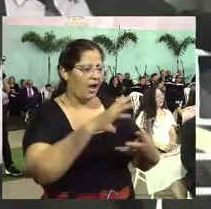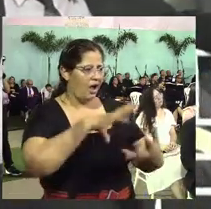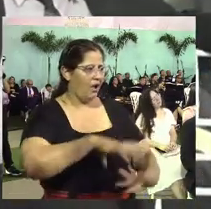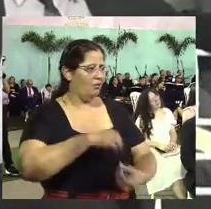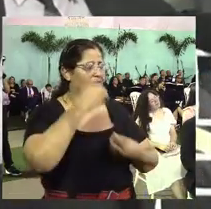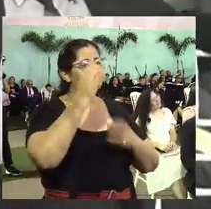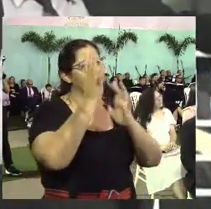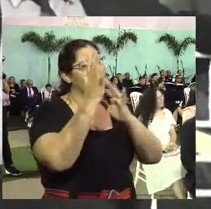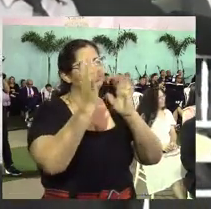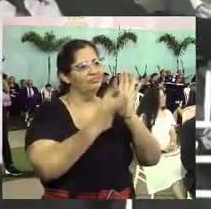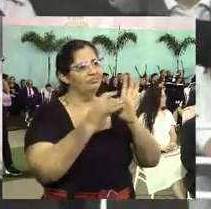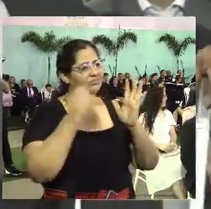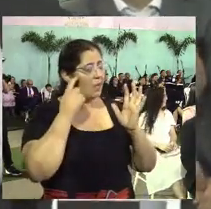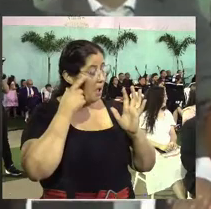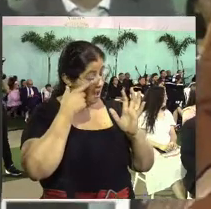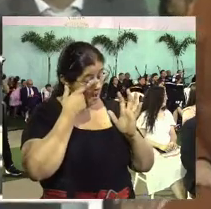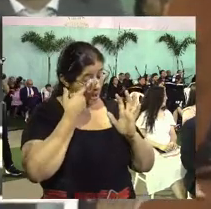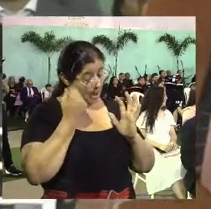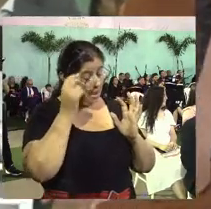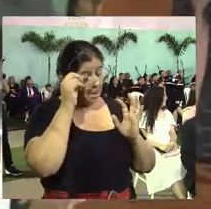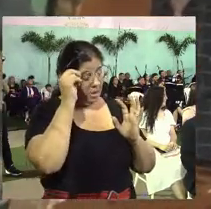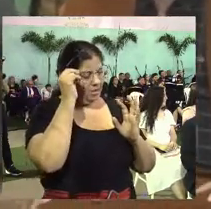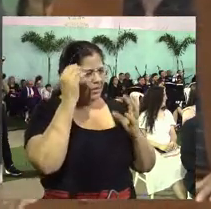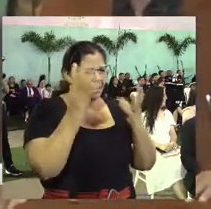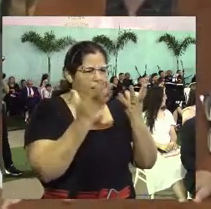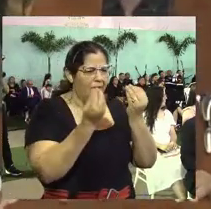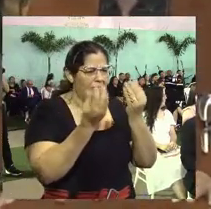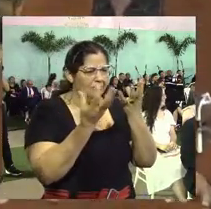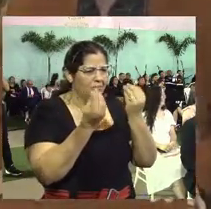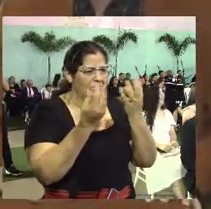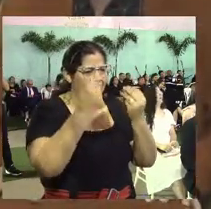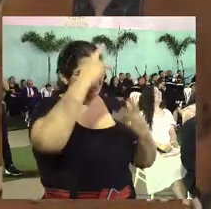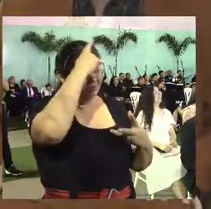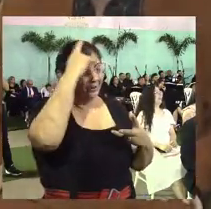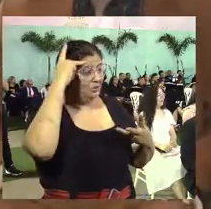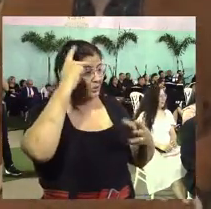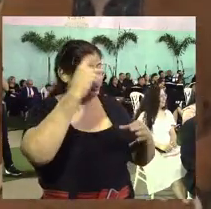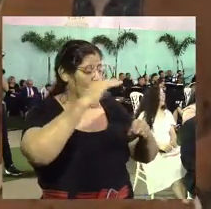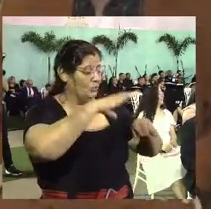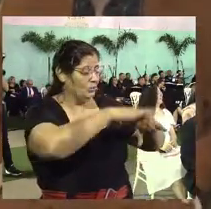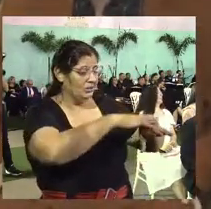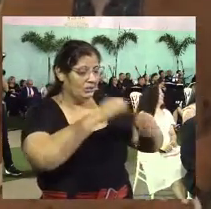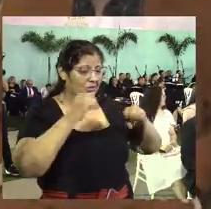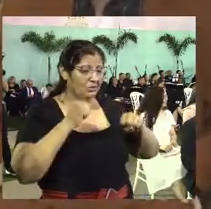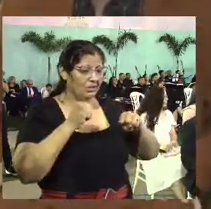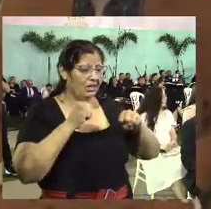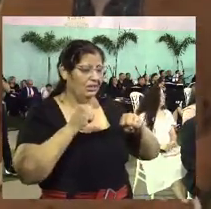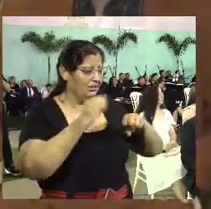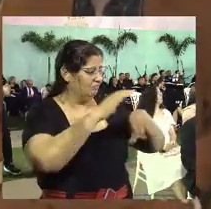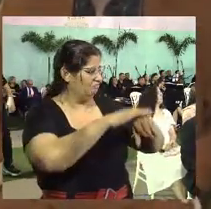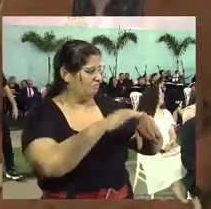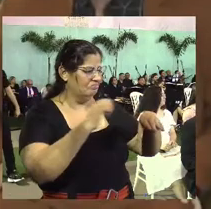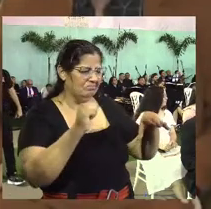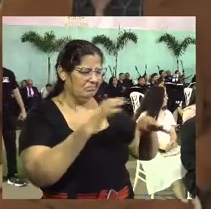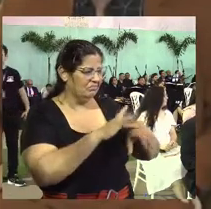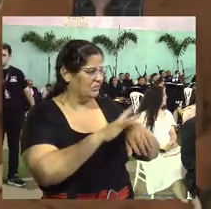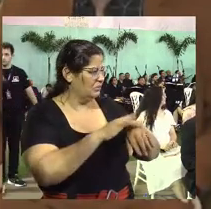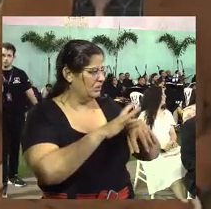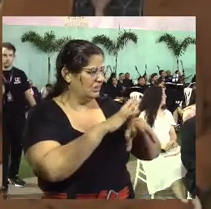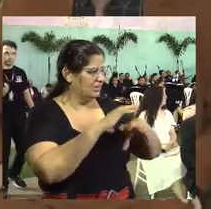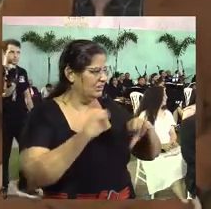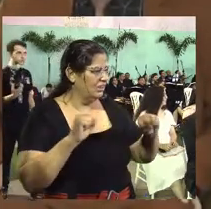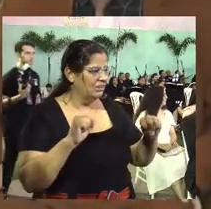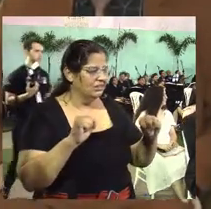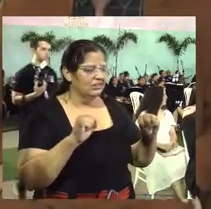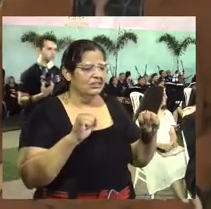Jesus o que gente foi curado para glória de Deus o que pessoas foram curadas que eu encontrei